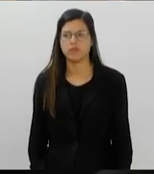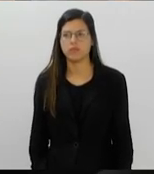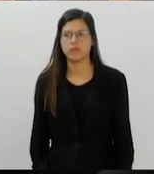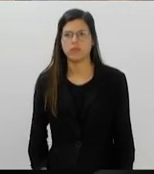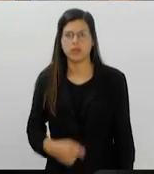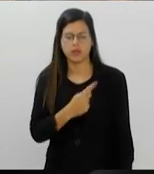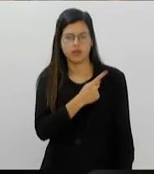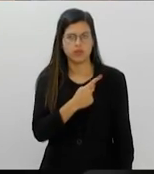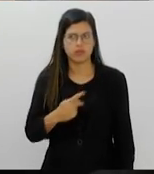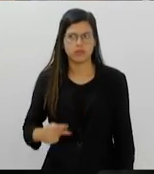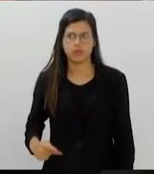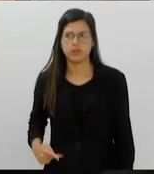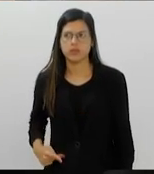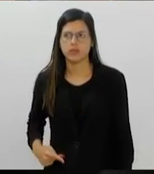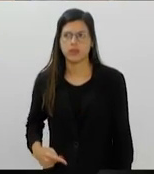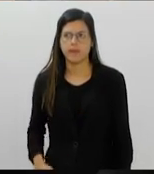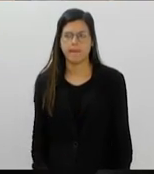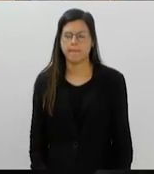Presidente.